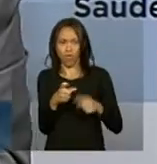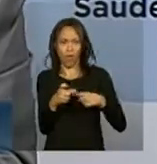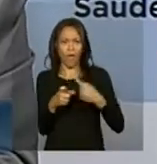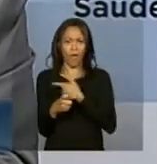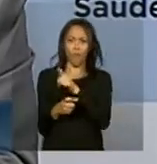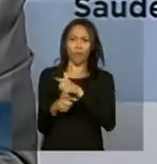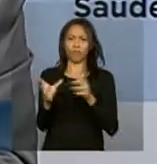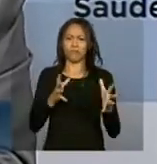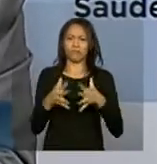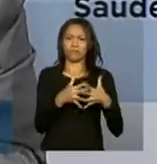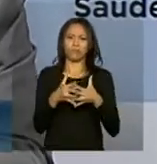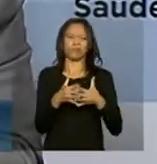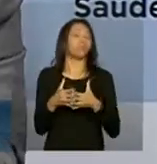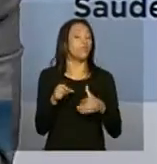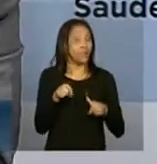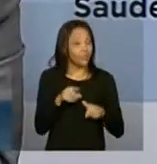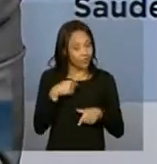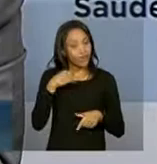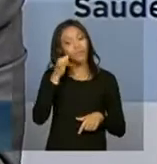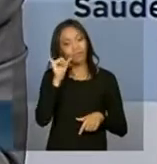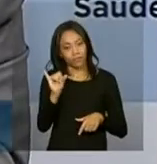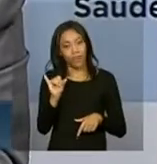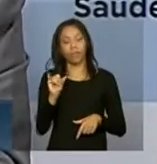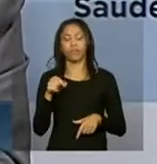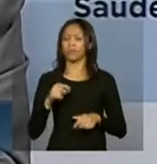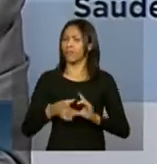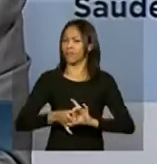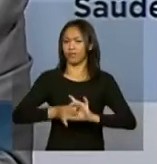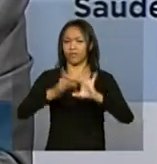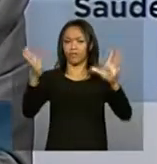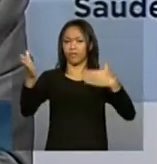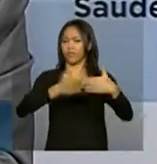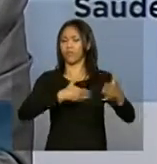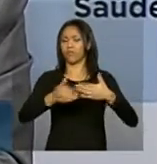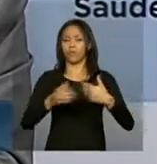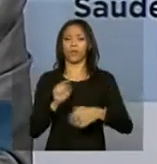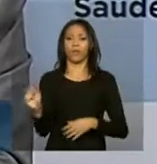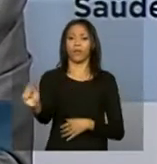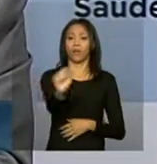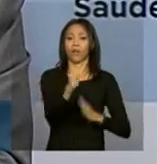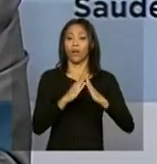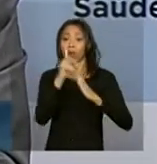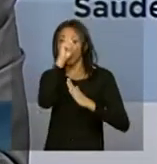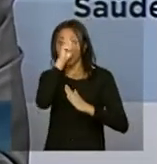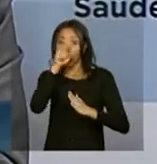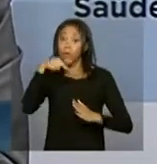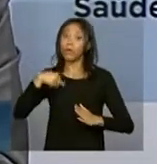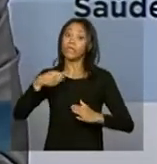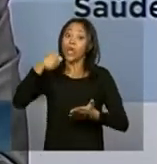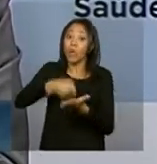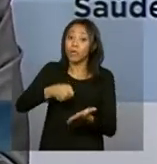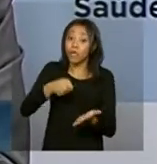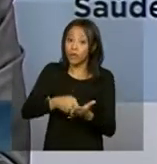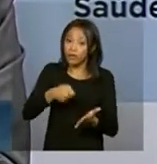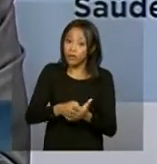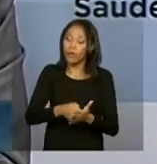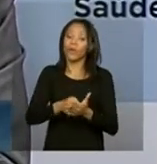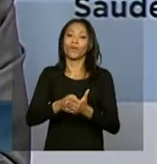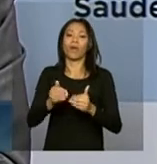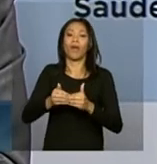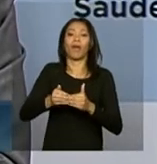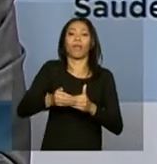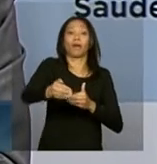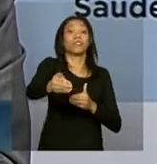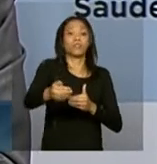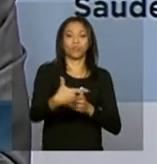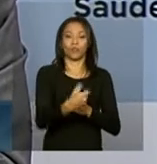aquele. Isso está disponível para todos os hospitais e passa a ser obrigatório já em janeiro de 2014, junto com a internação